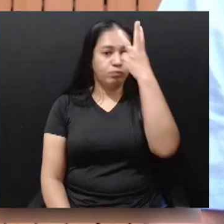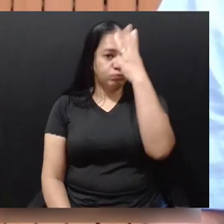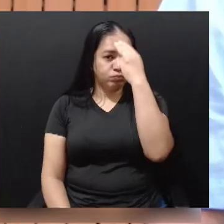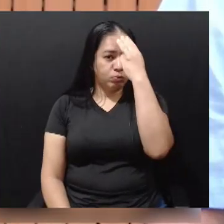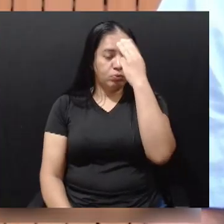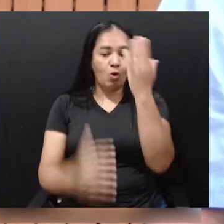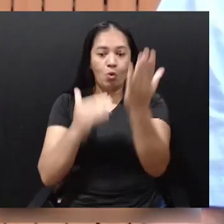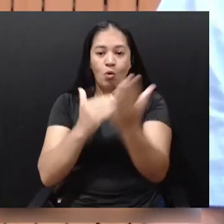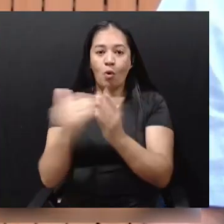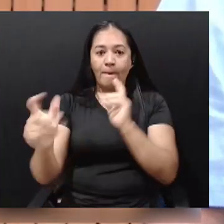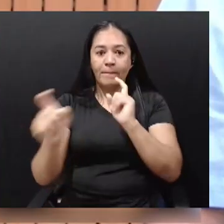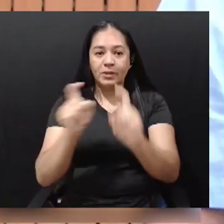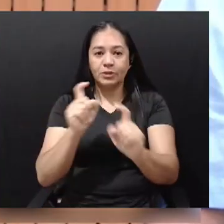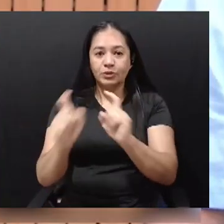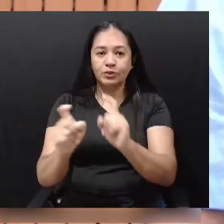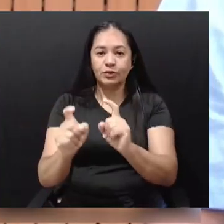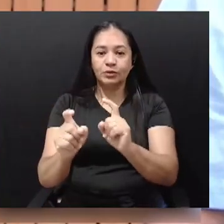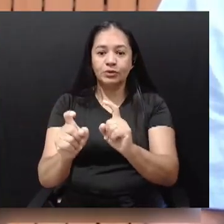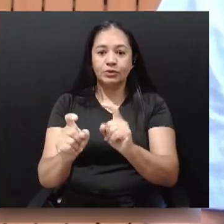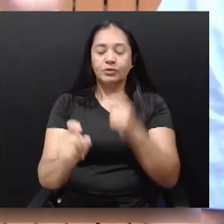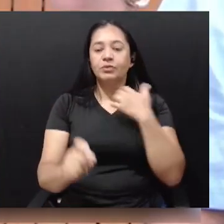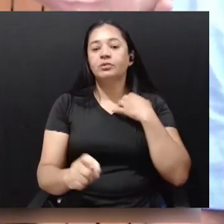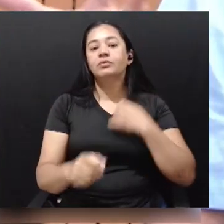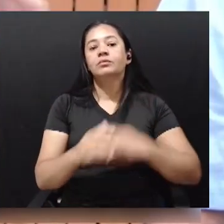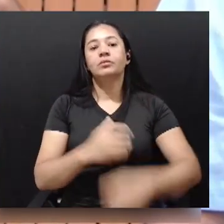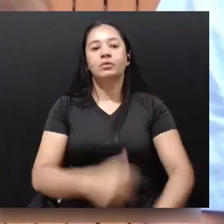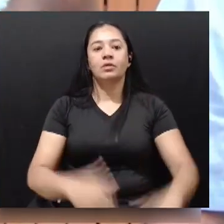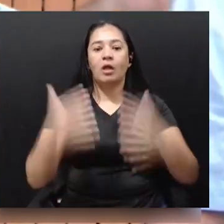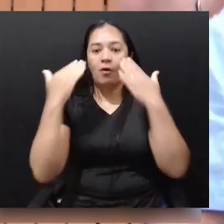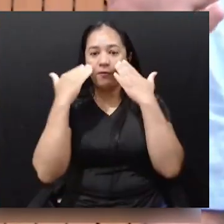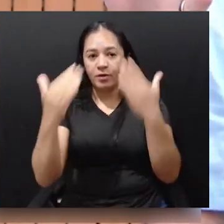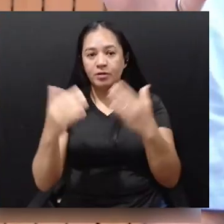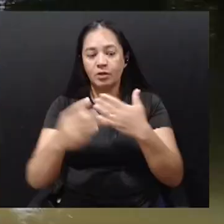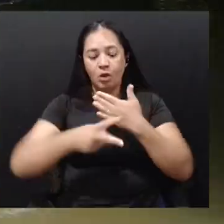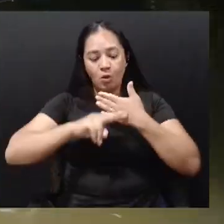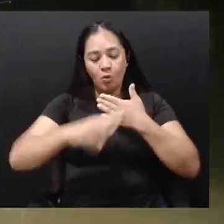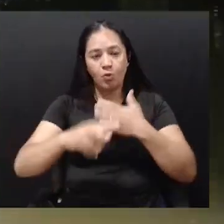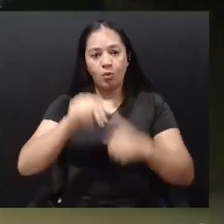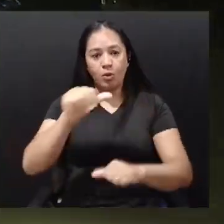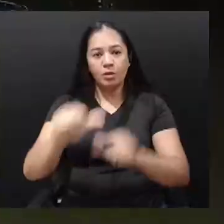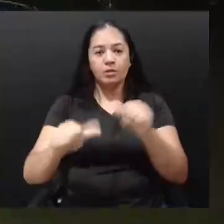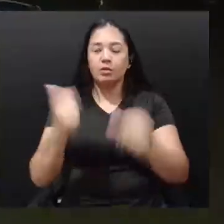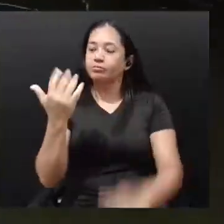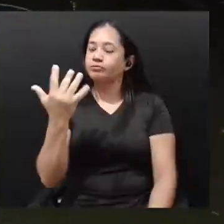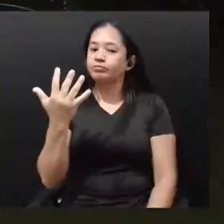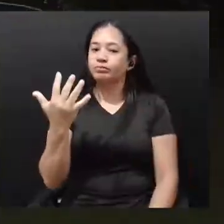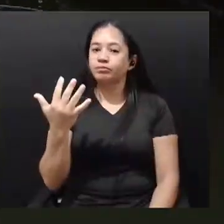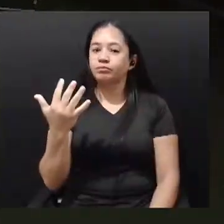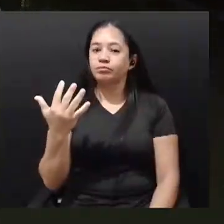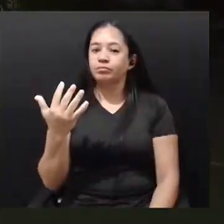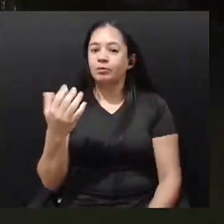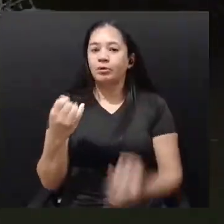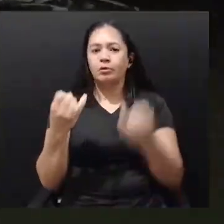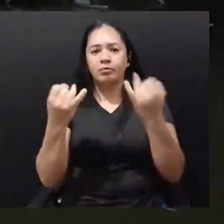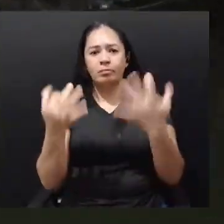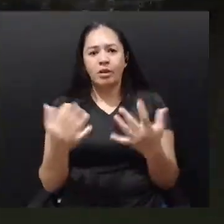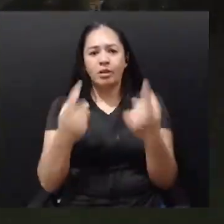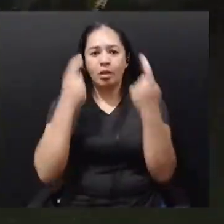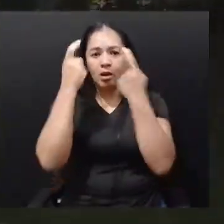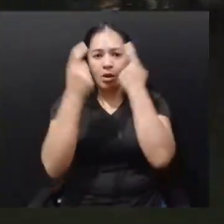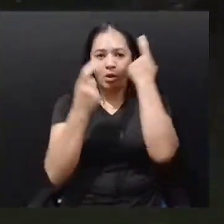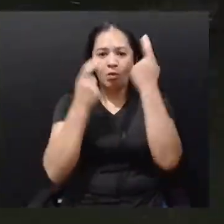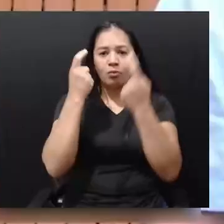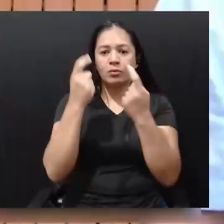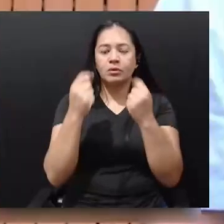Frente Parlamentar do Meio Ambiente de Enfrentamento aos Efeitos das Mudanças Climáticas, abordando a preocupação com a